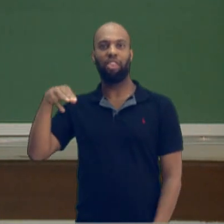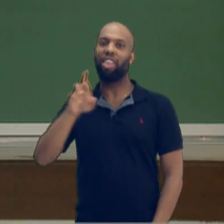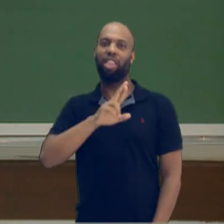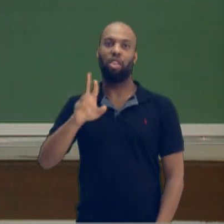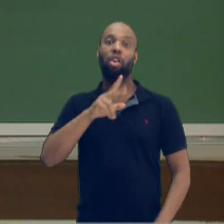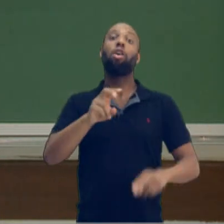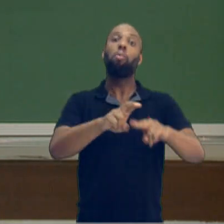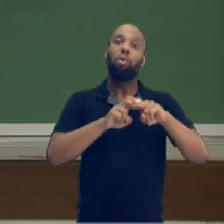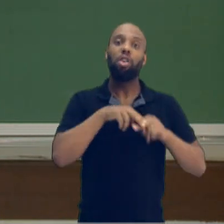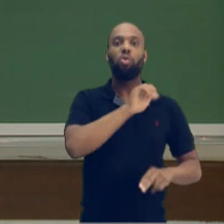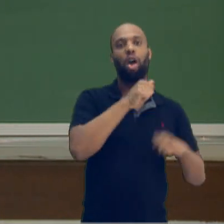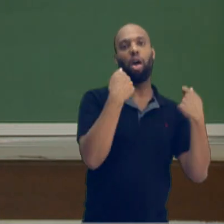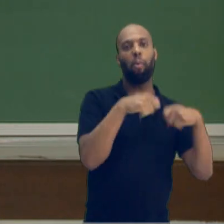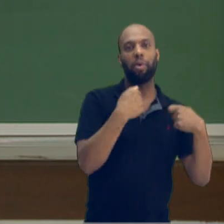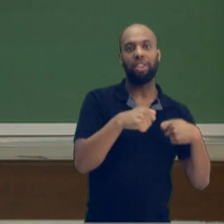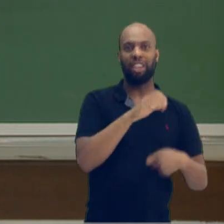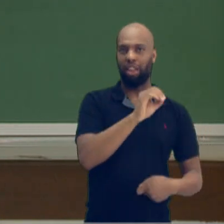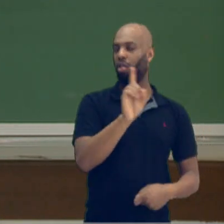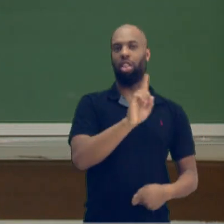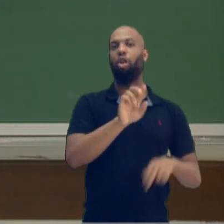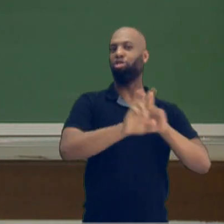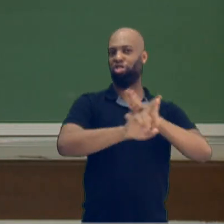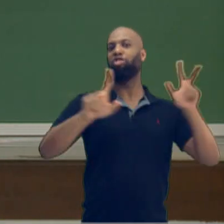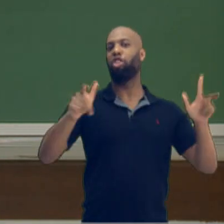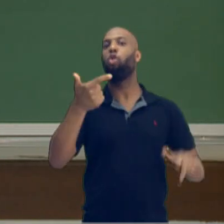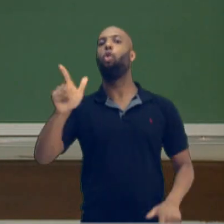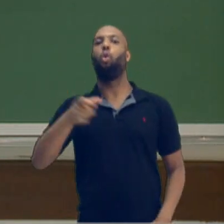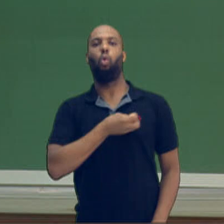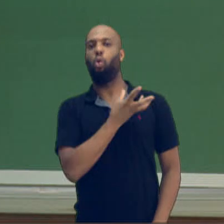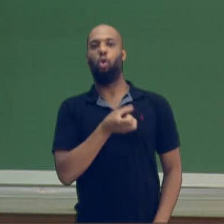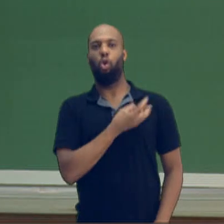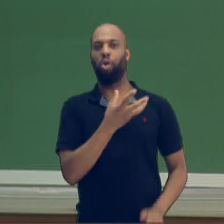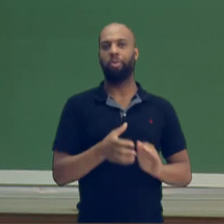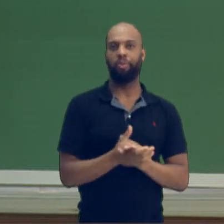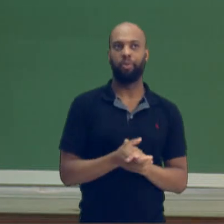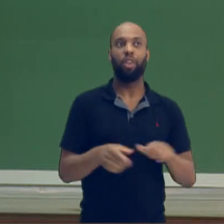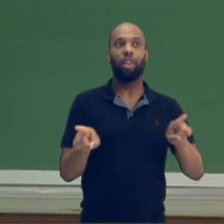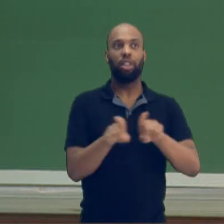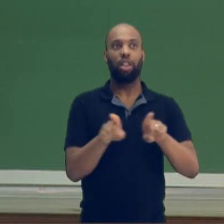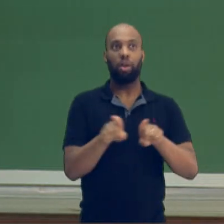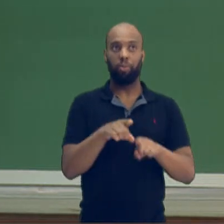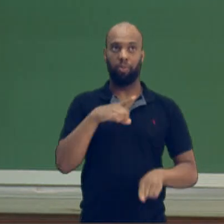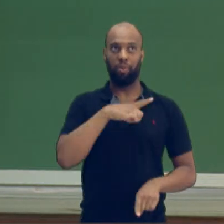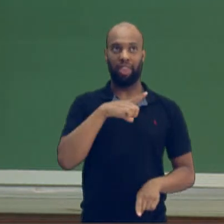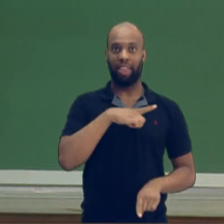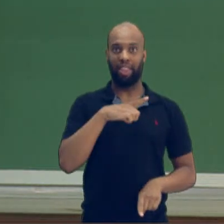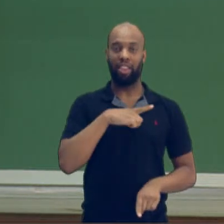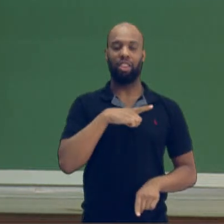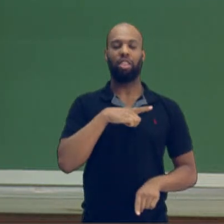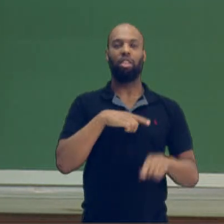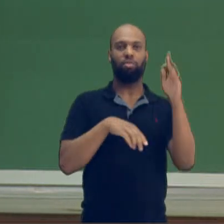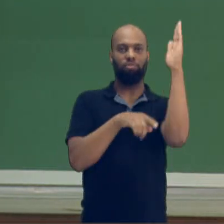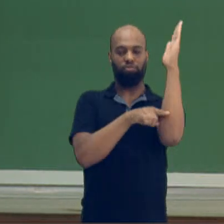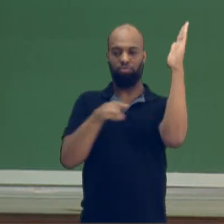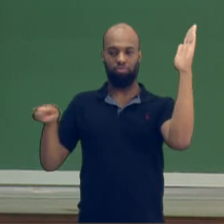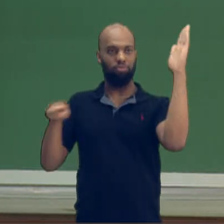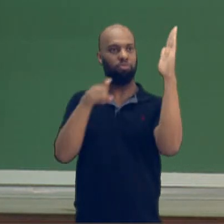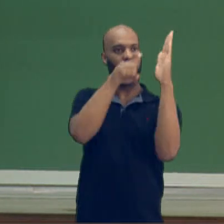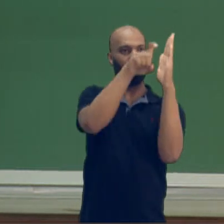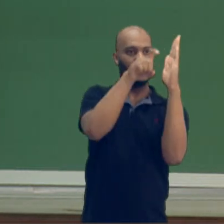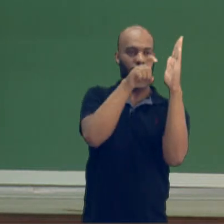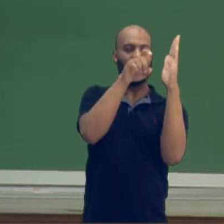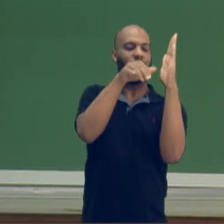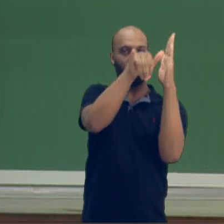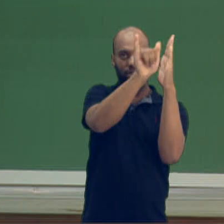que ser diferente de zero. Ela é uma reta oblíqua aos eixos OX e OY, tá certo? Então, a